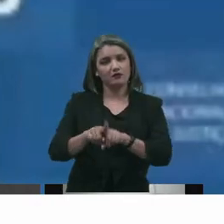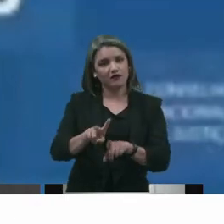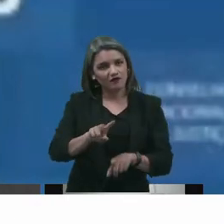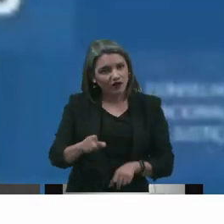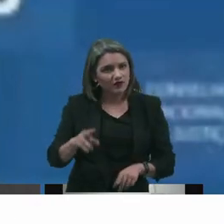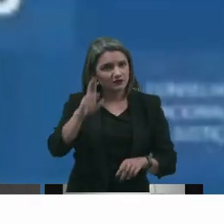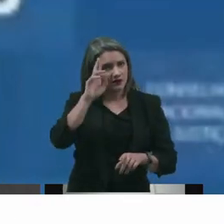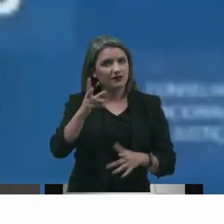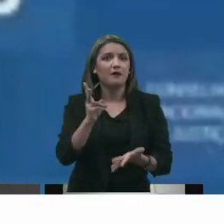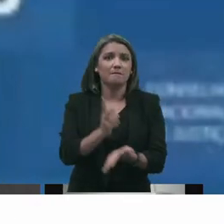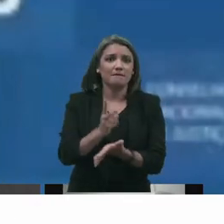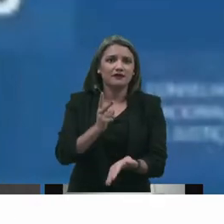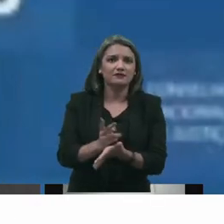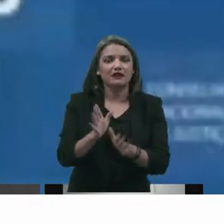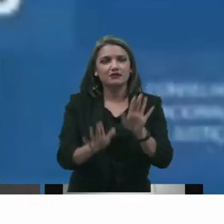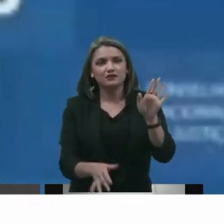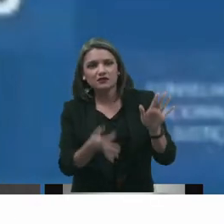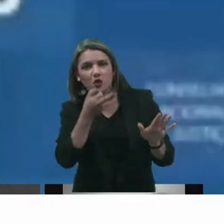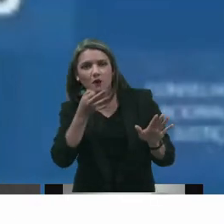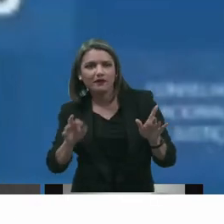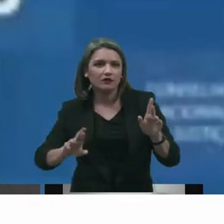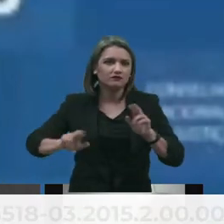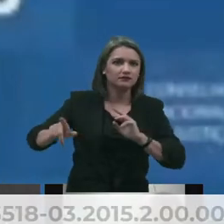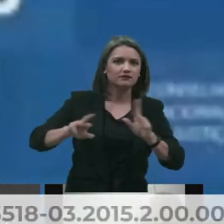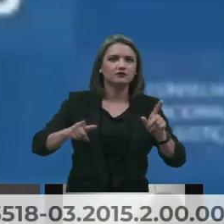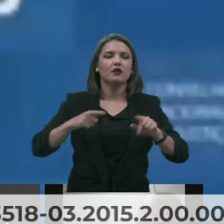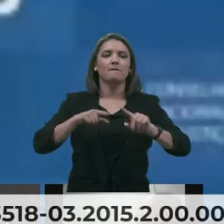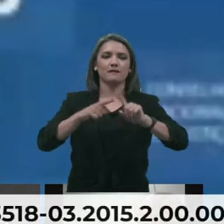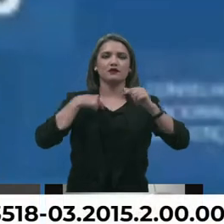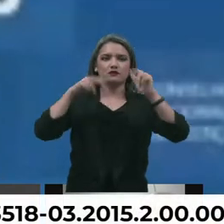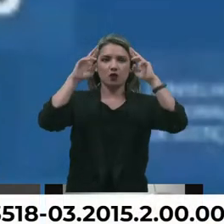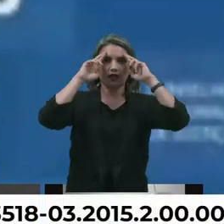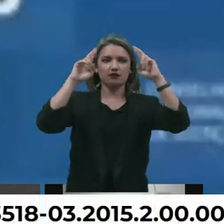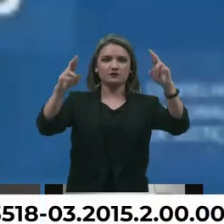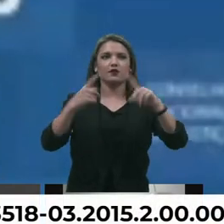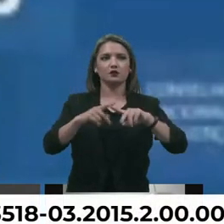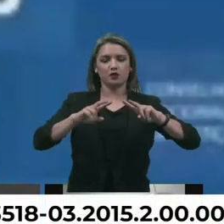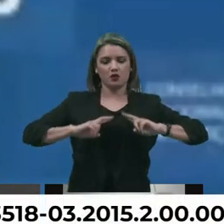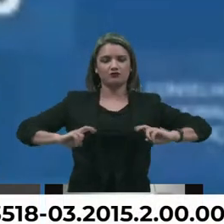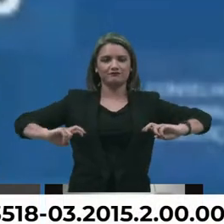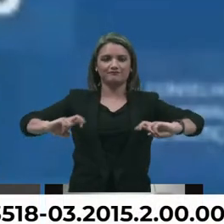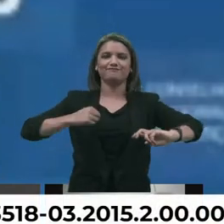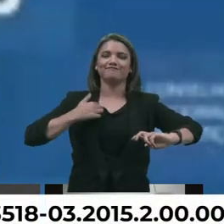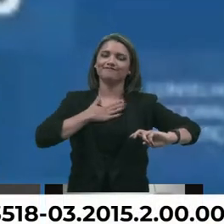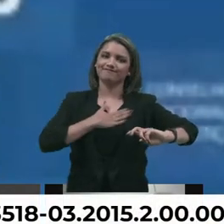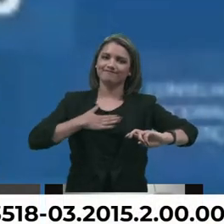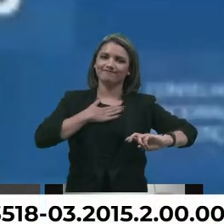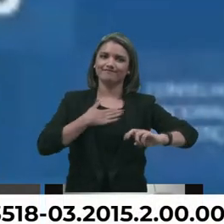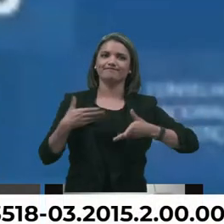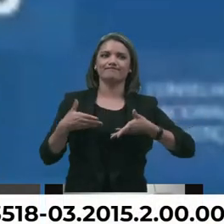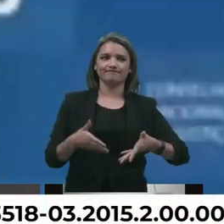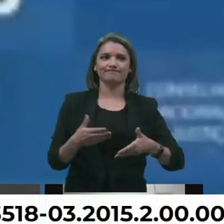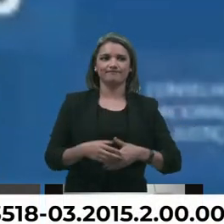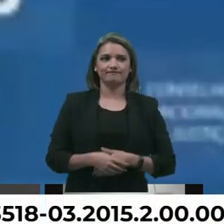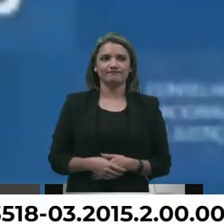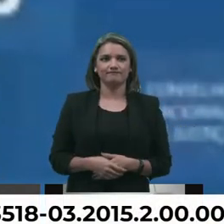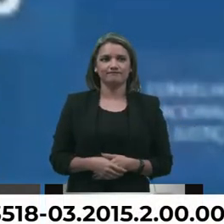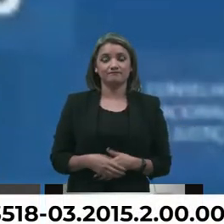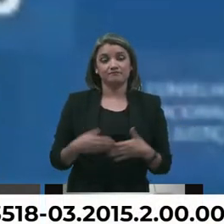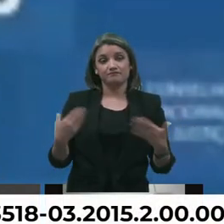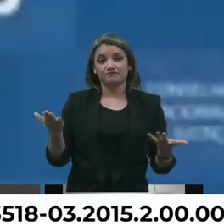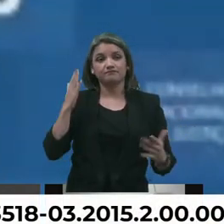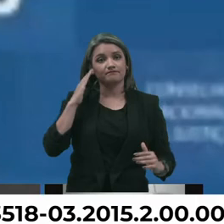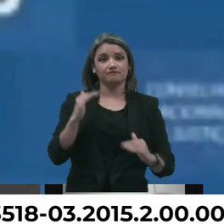divergências, respeito e respeitarei porque é um colegiado que integro com muita honra. Não achei conveniente o